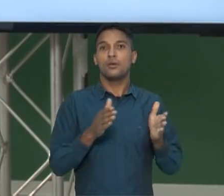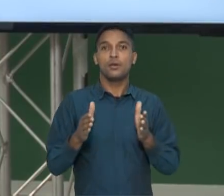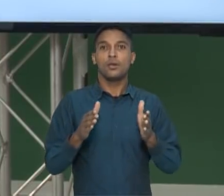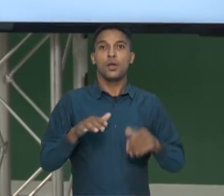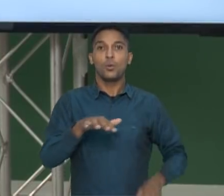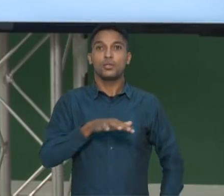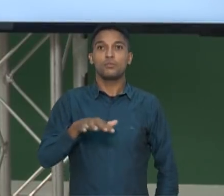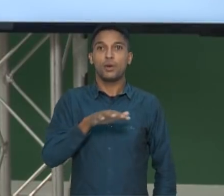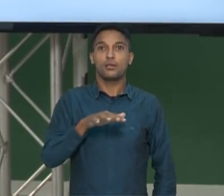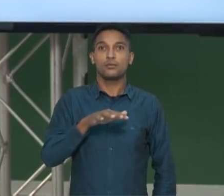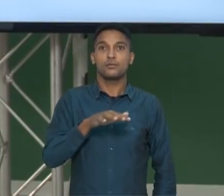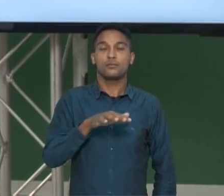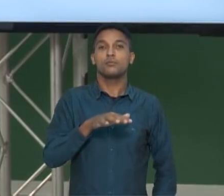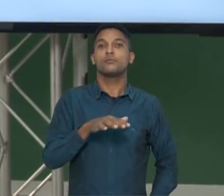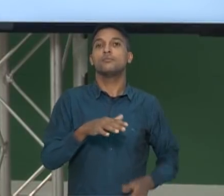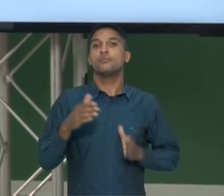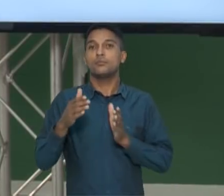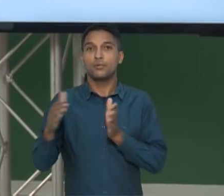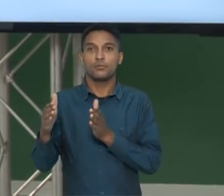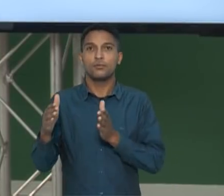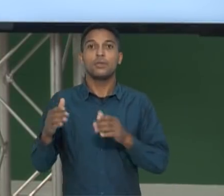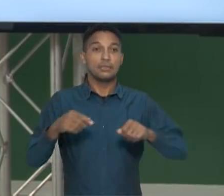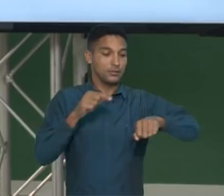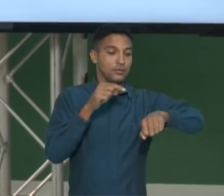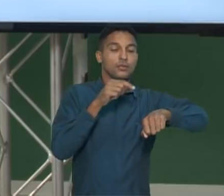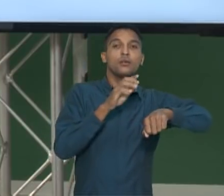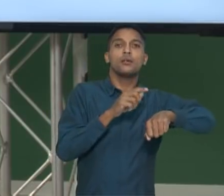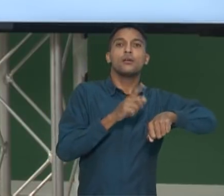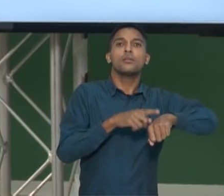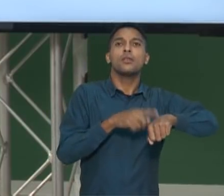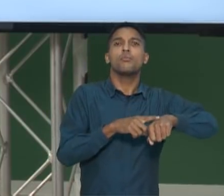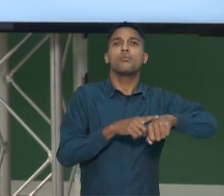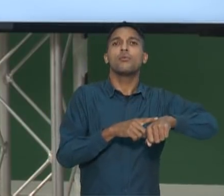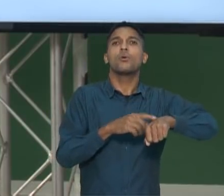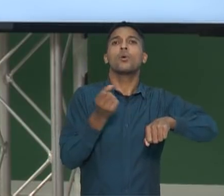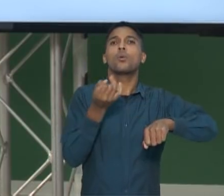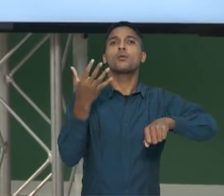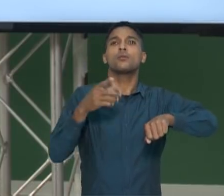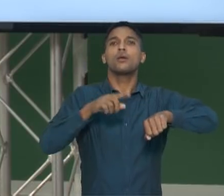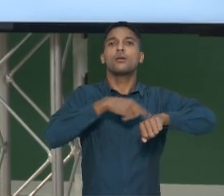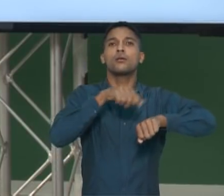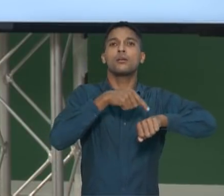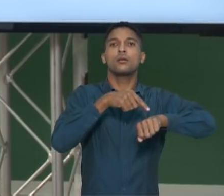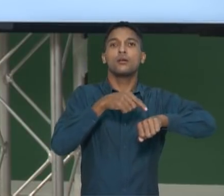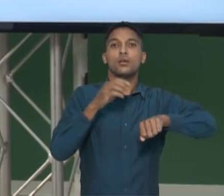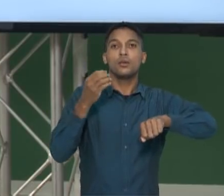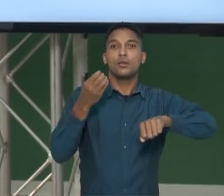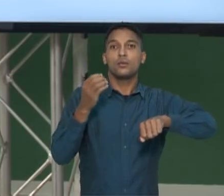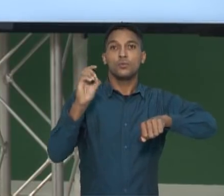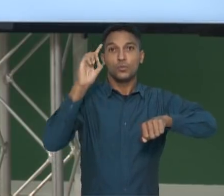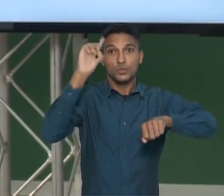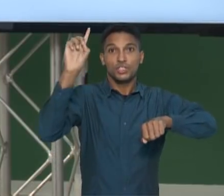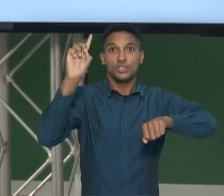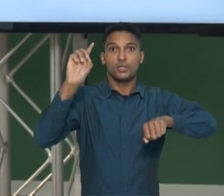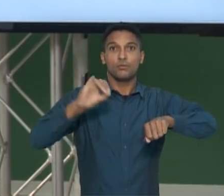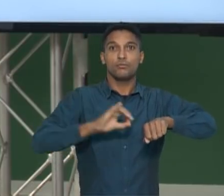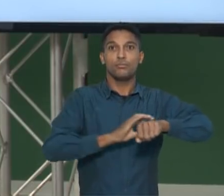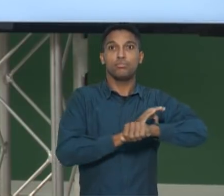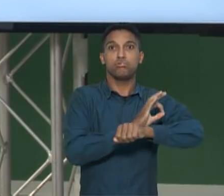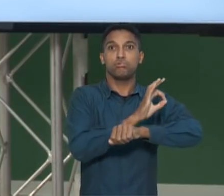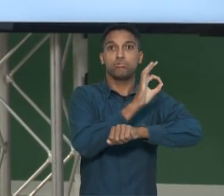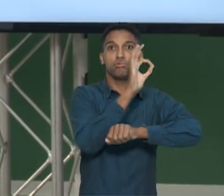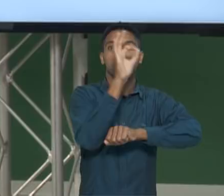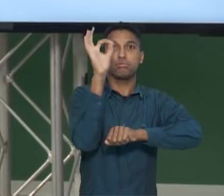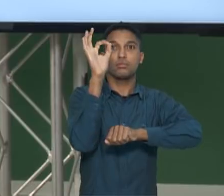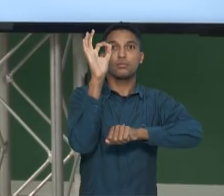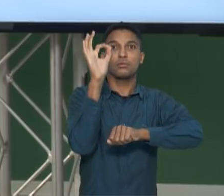fatos aconteceram durante o período, por exemplo, de um dia, uma tarde, alguns minutos, um ano,